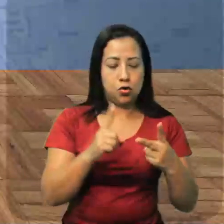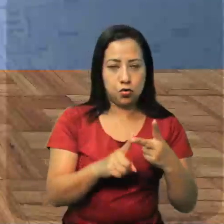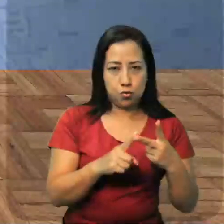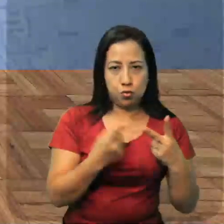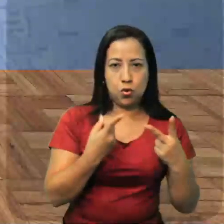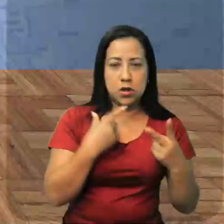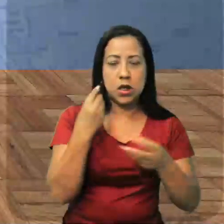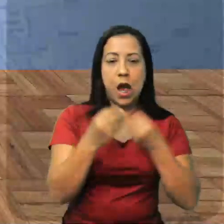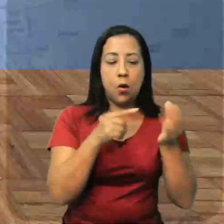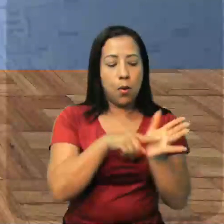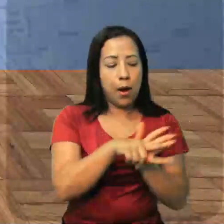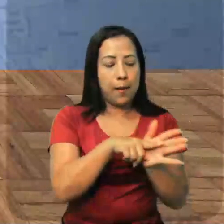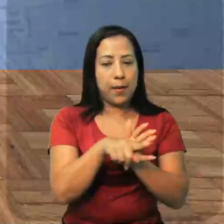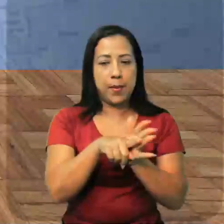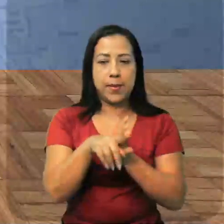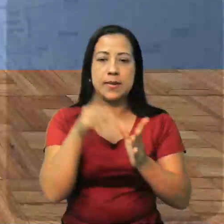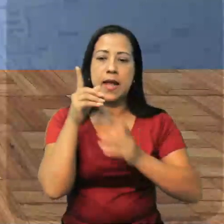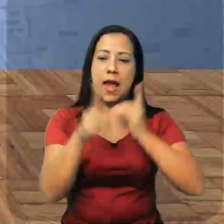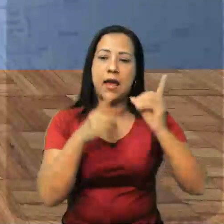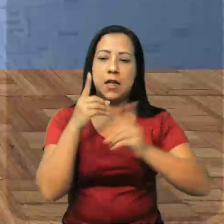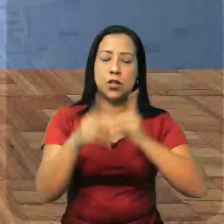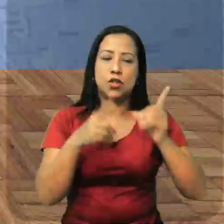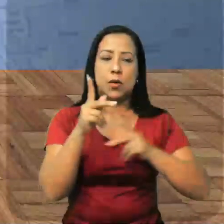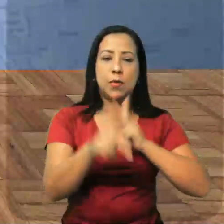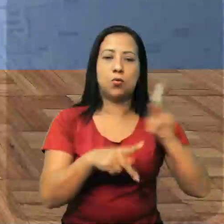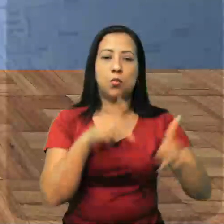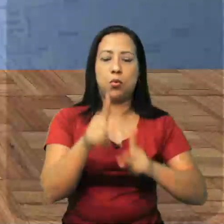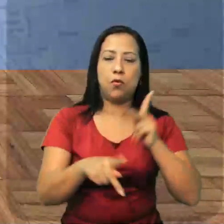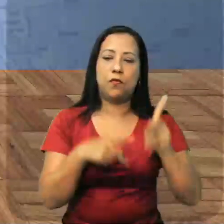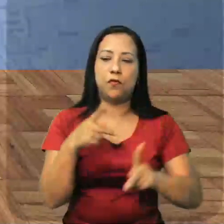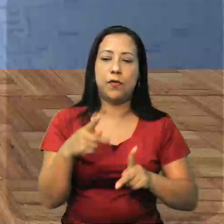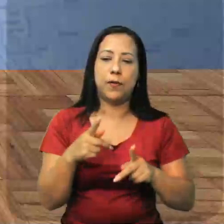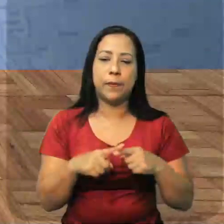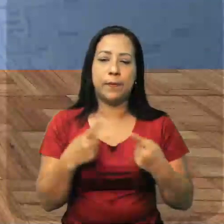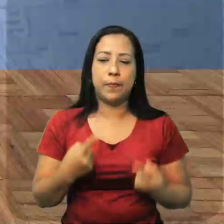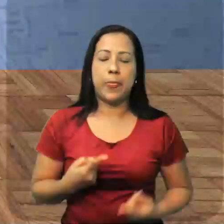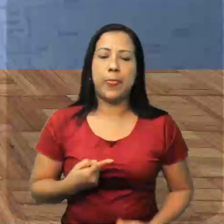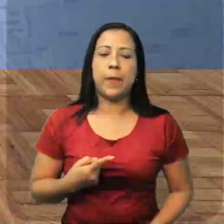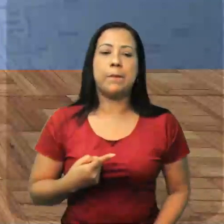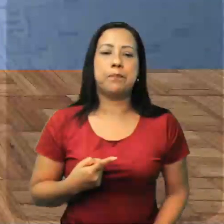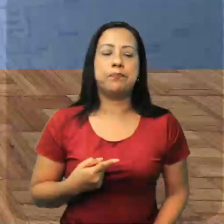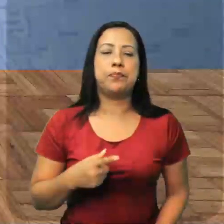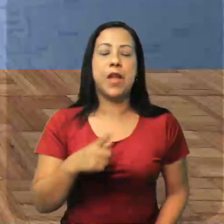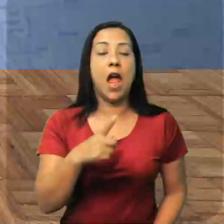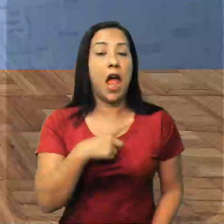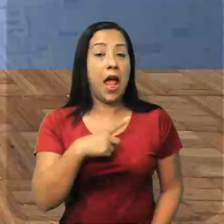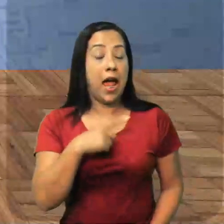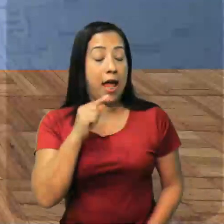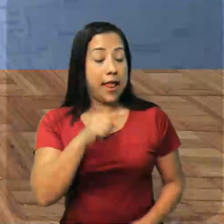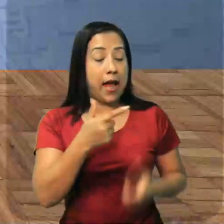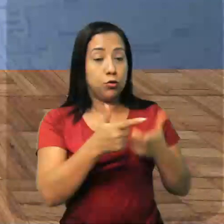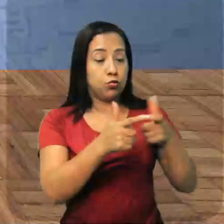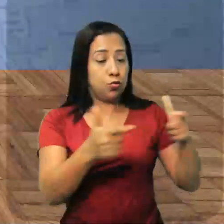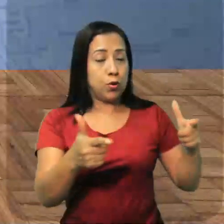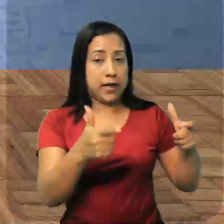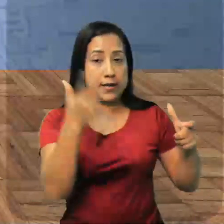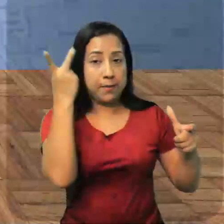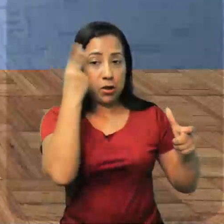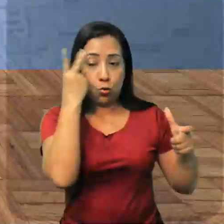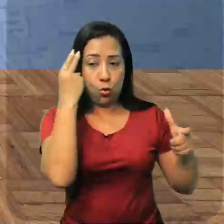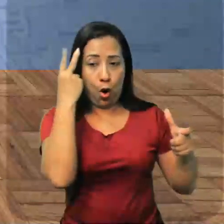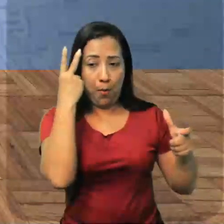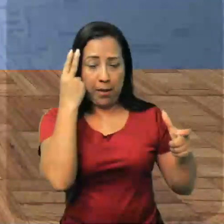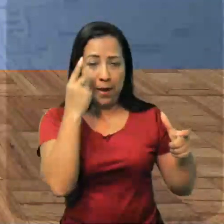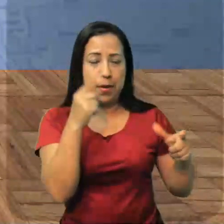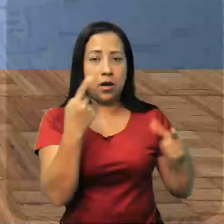dinâmica populacional. É através do crescimento natural, que nós